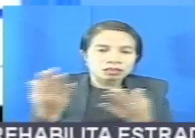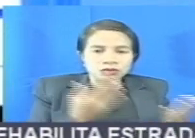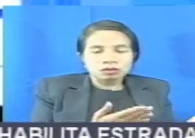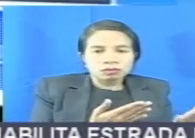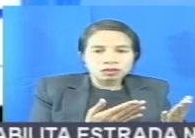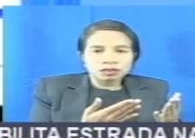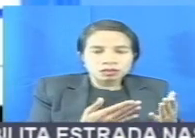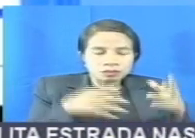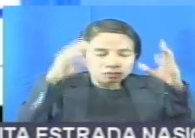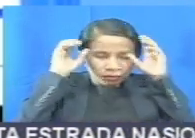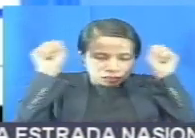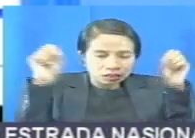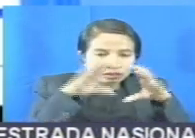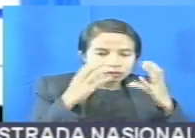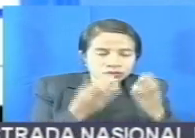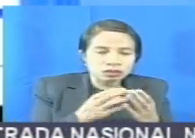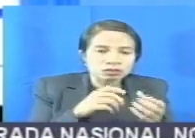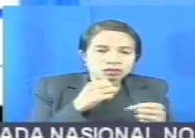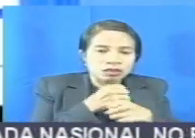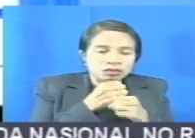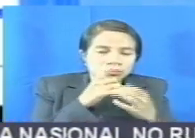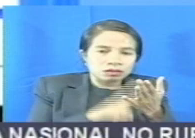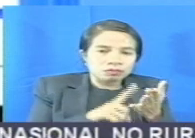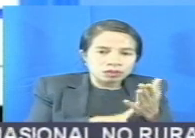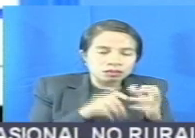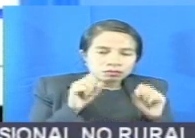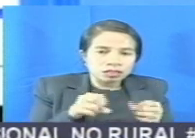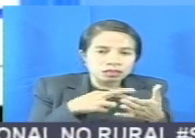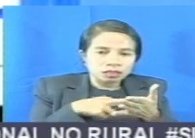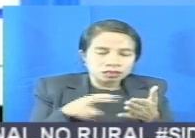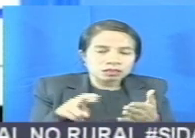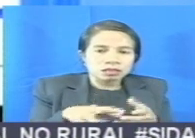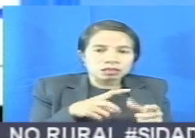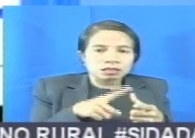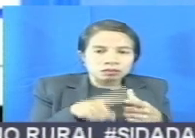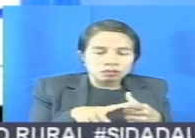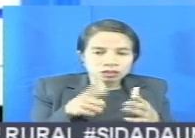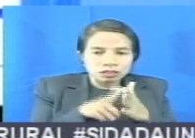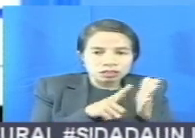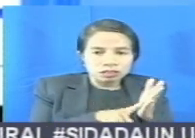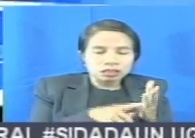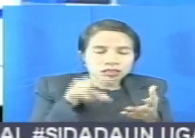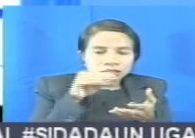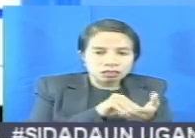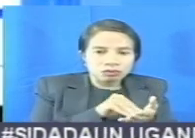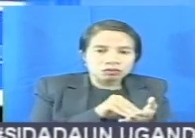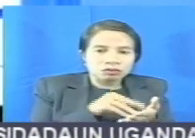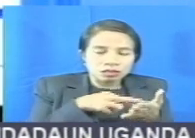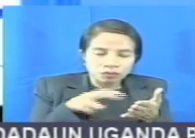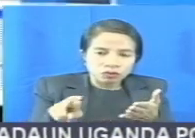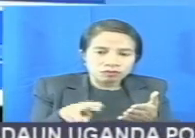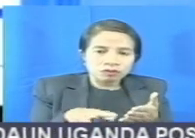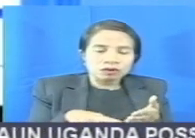agenda e presidente do Conselho do Ministro para o debate para a aprovação. E depois de quando a lei orgânica aprova, tem que instalar